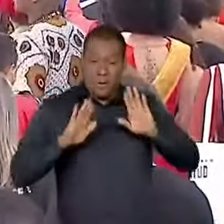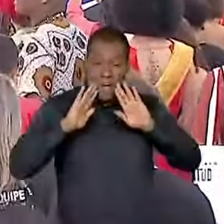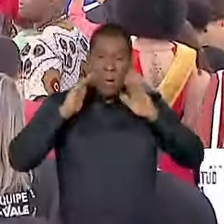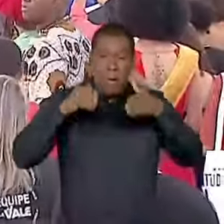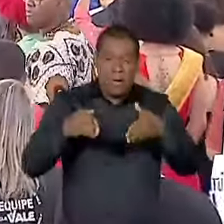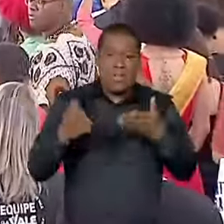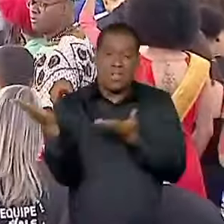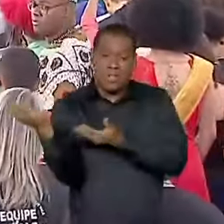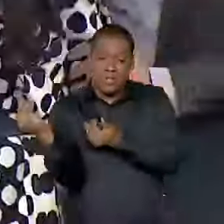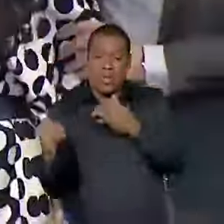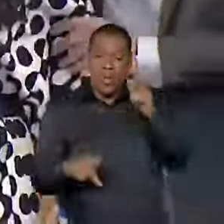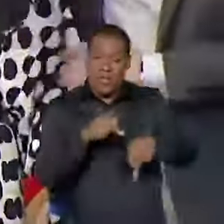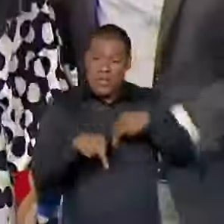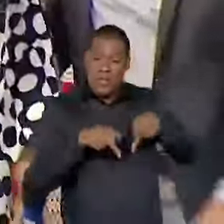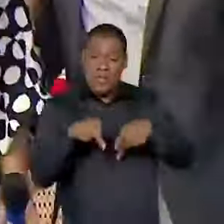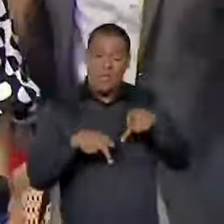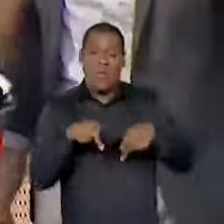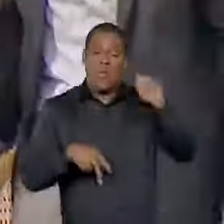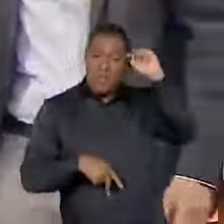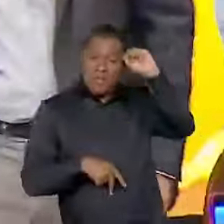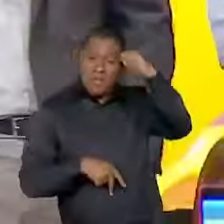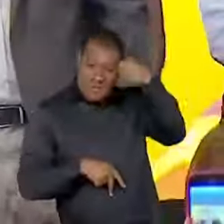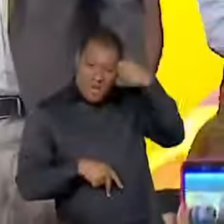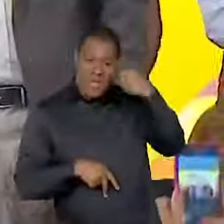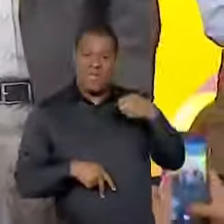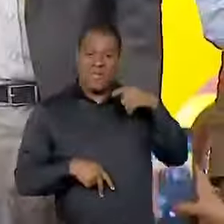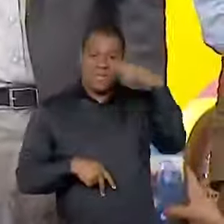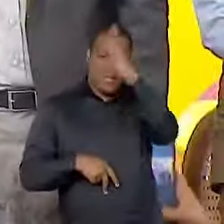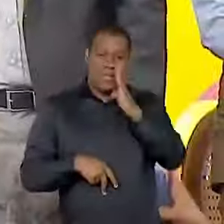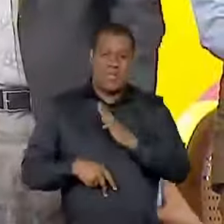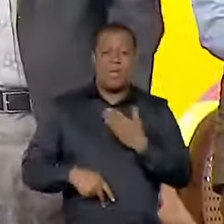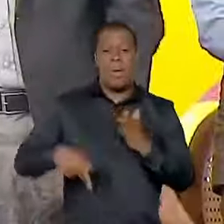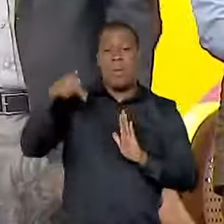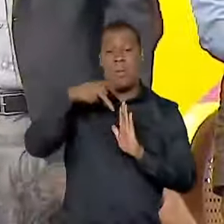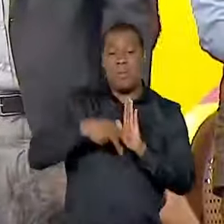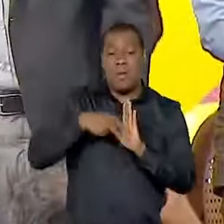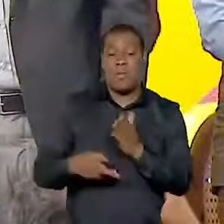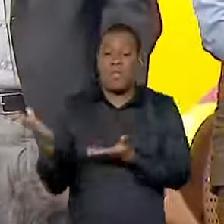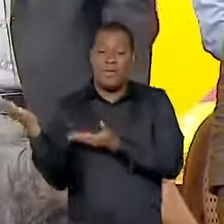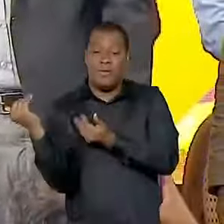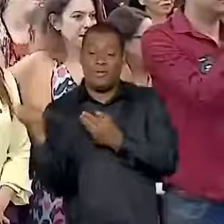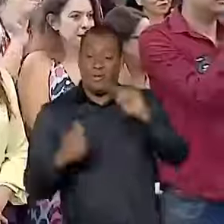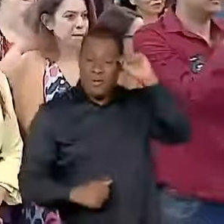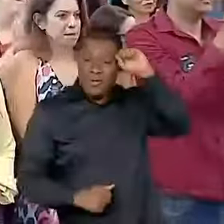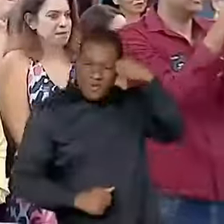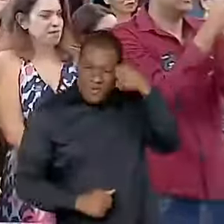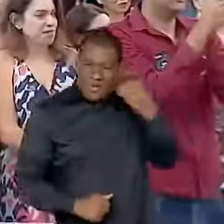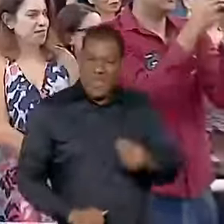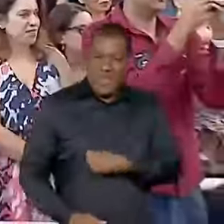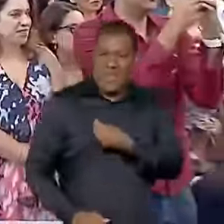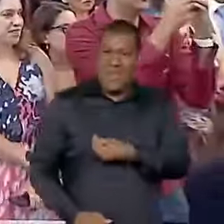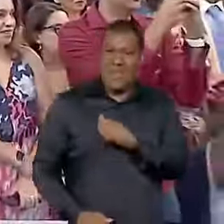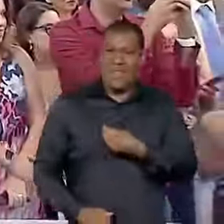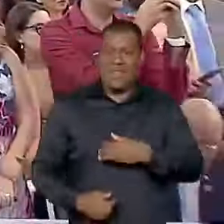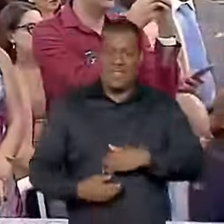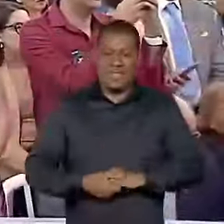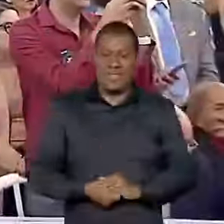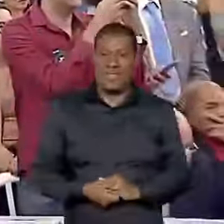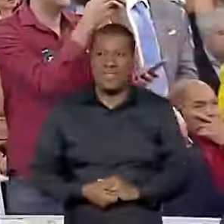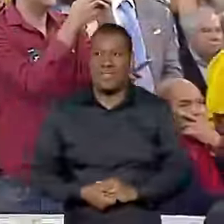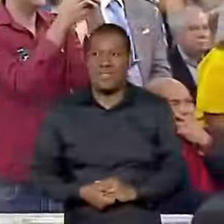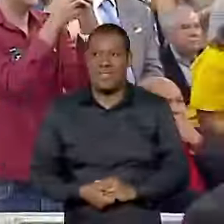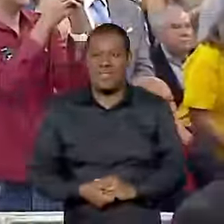juventude negra da história do país. O plano Juventude Negra Viva.